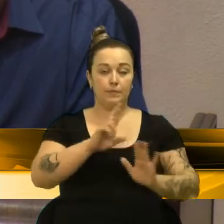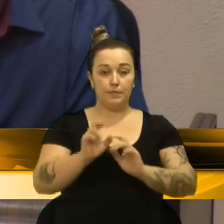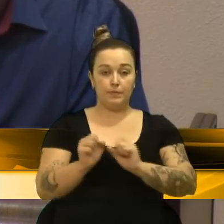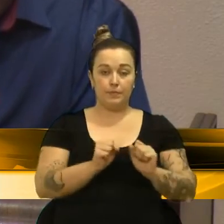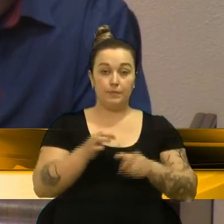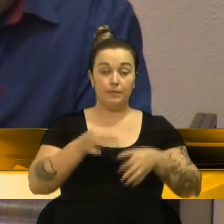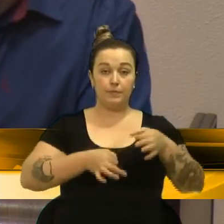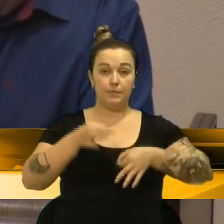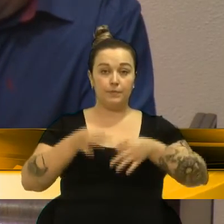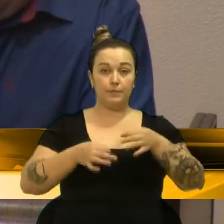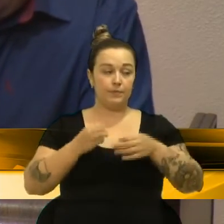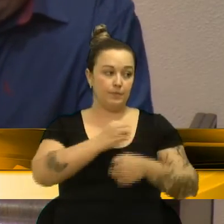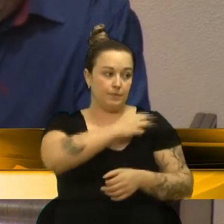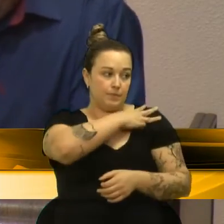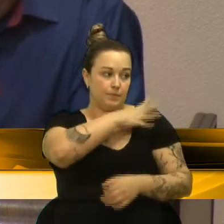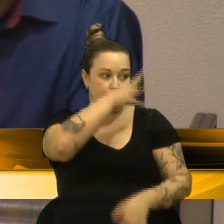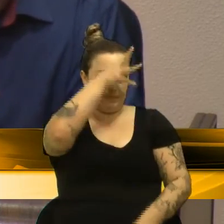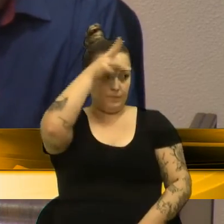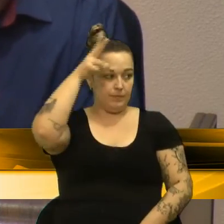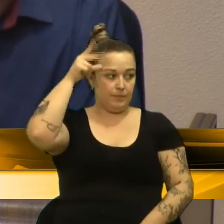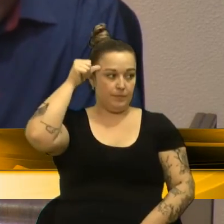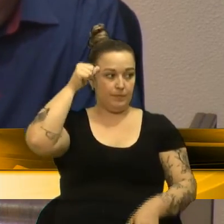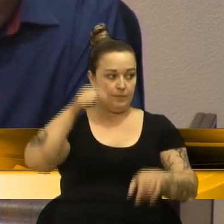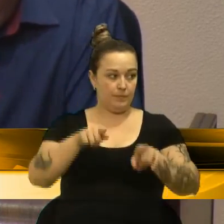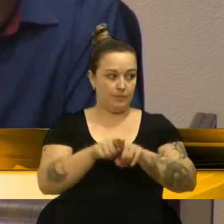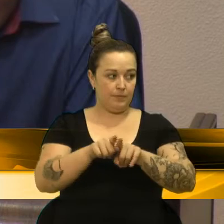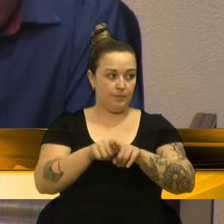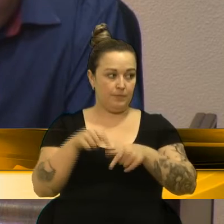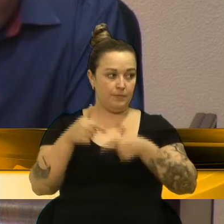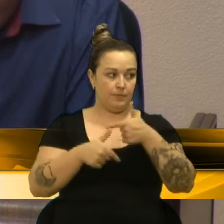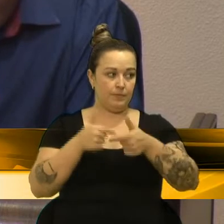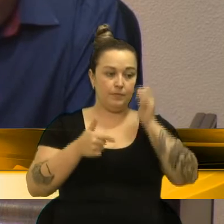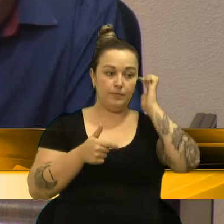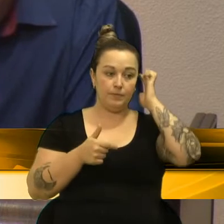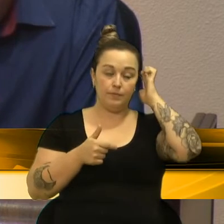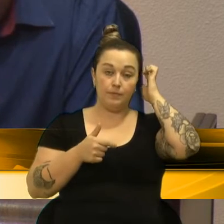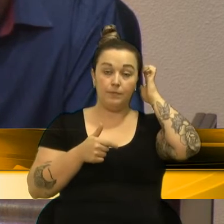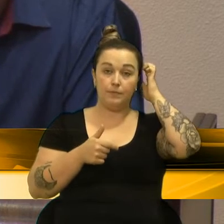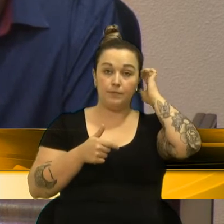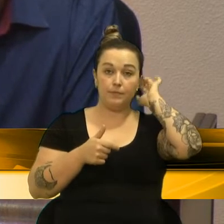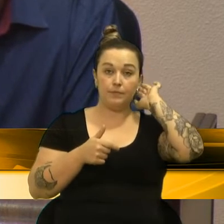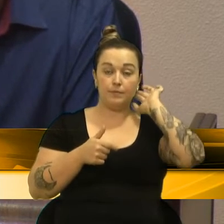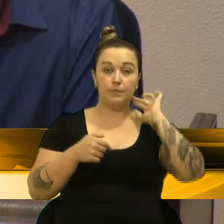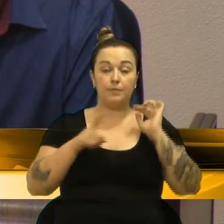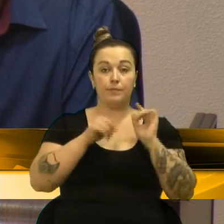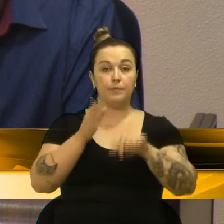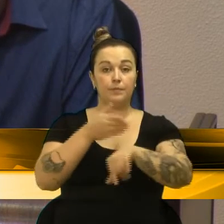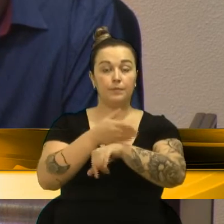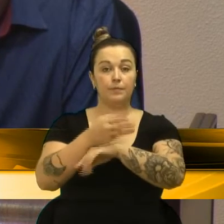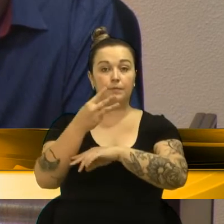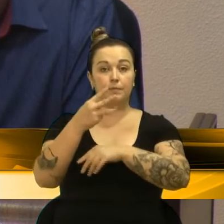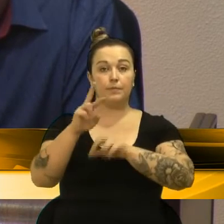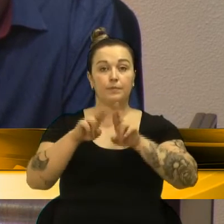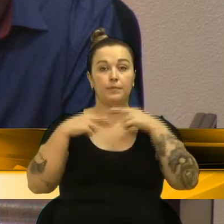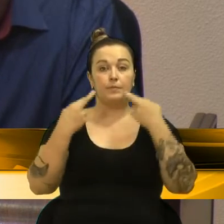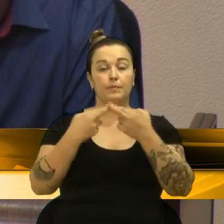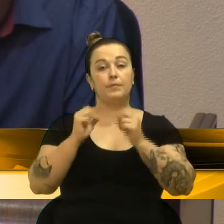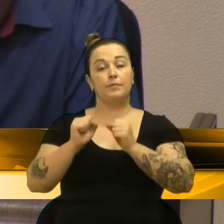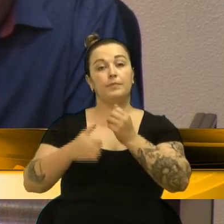Ministério Público como conselheiros. Inciso 11º. A entidade que não comparecer a 3 reuniões consecutivas ou 5 intercaladas